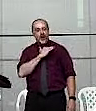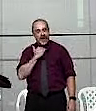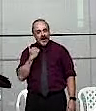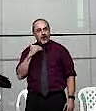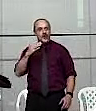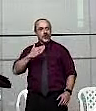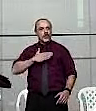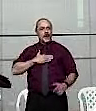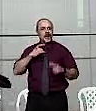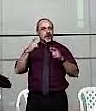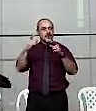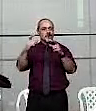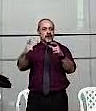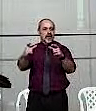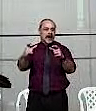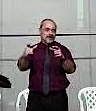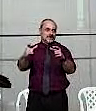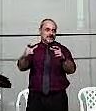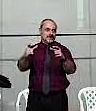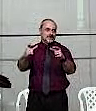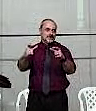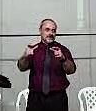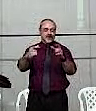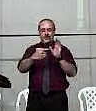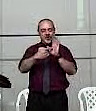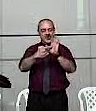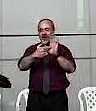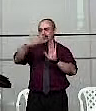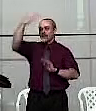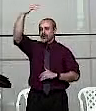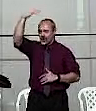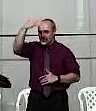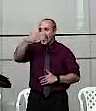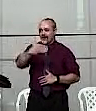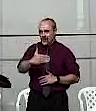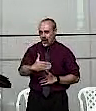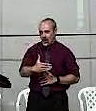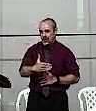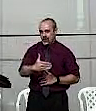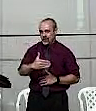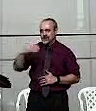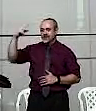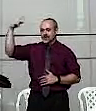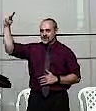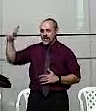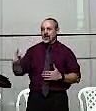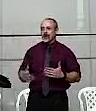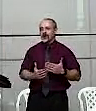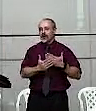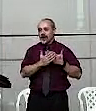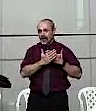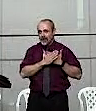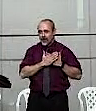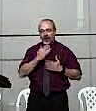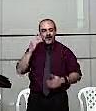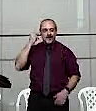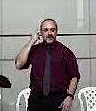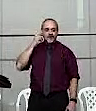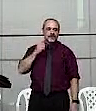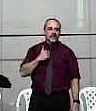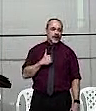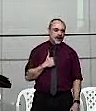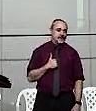Ele morreu no meu lugar, mostrando, provando o seu